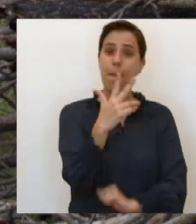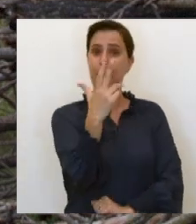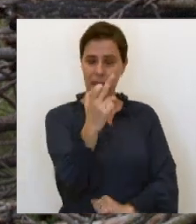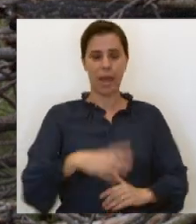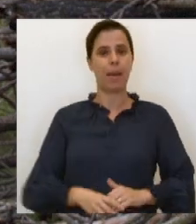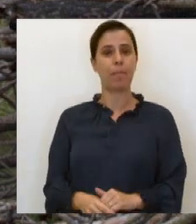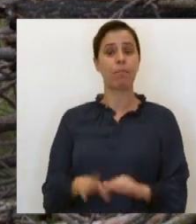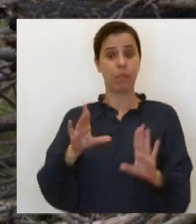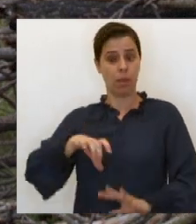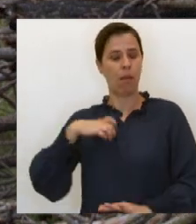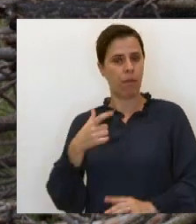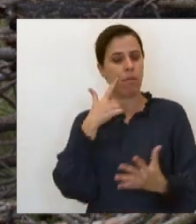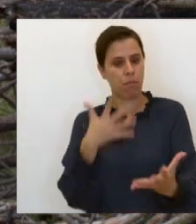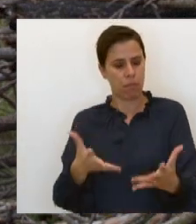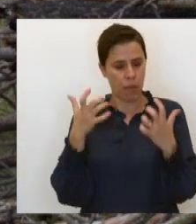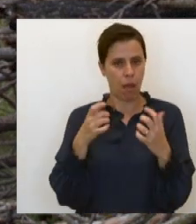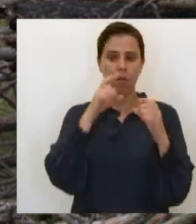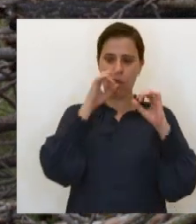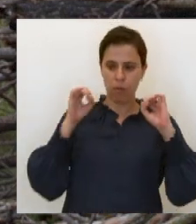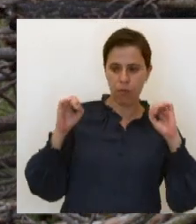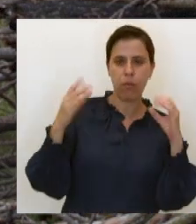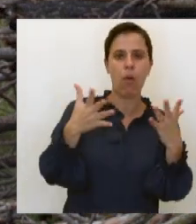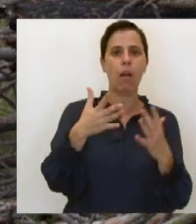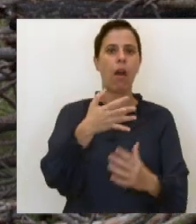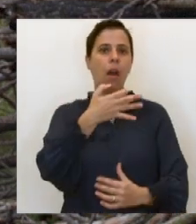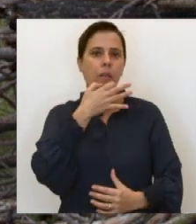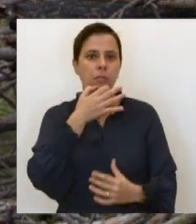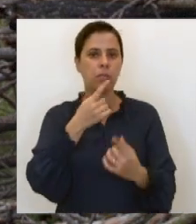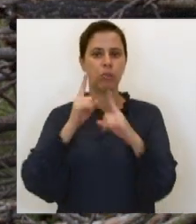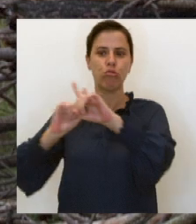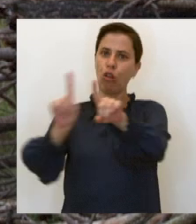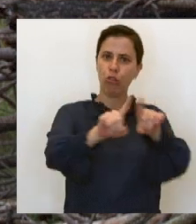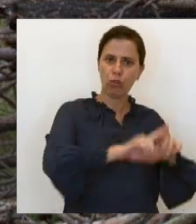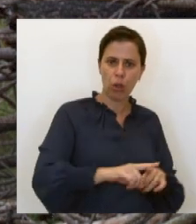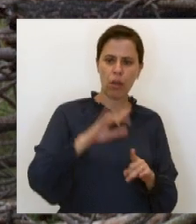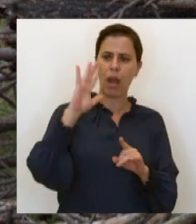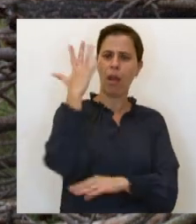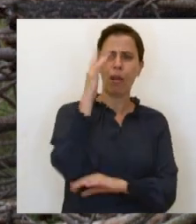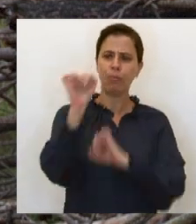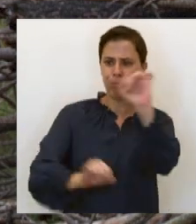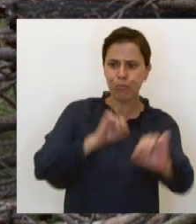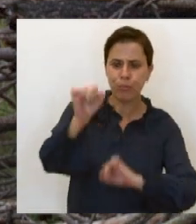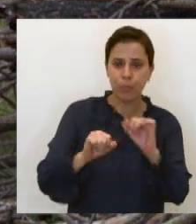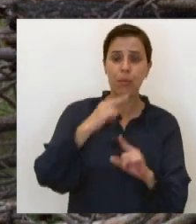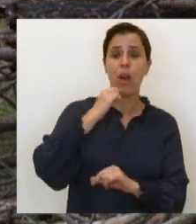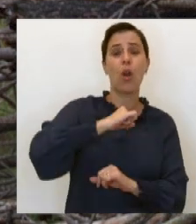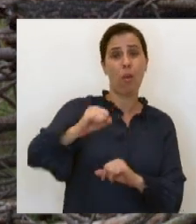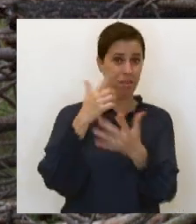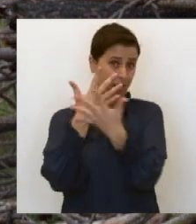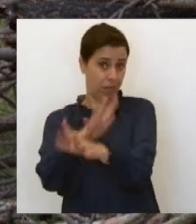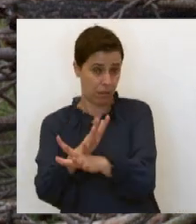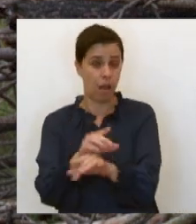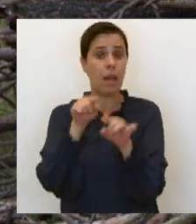madeira. Os Verdes defendem uma floresta baseada na diversidade de espécies e nas espécies